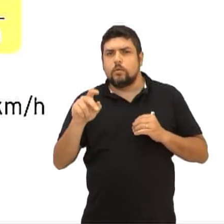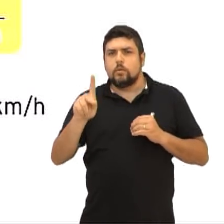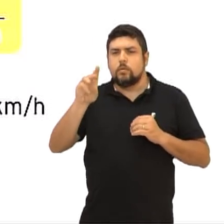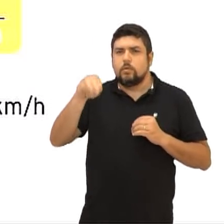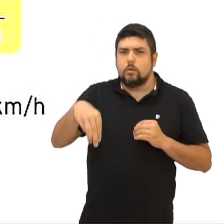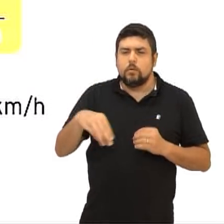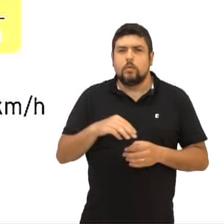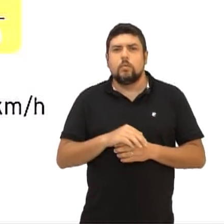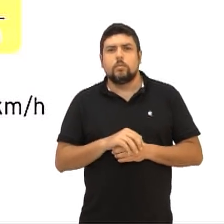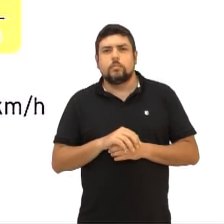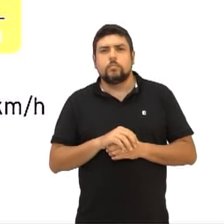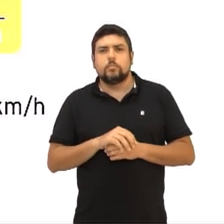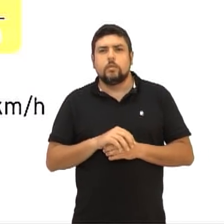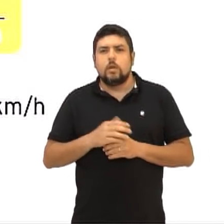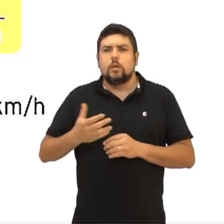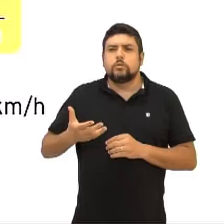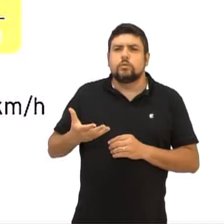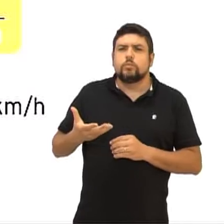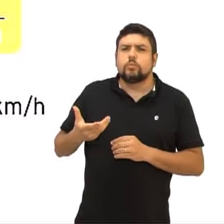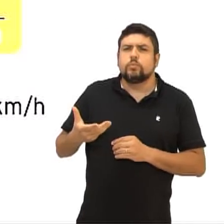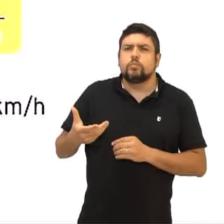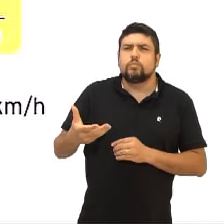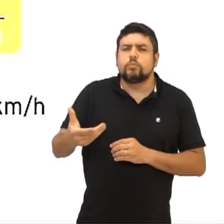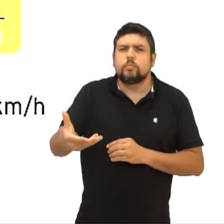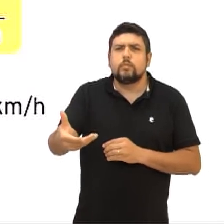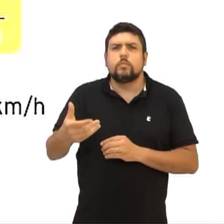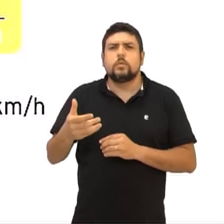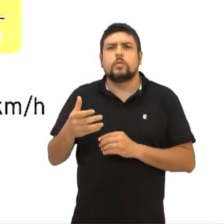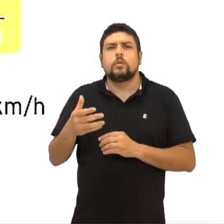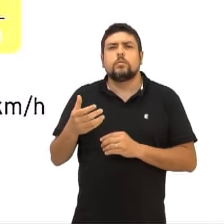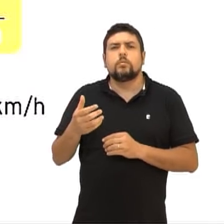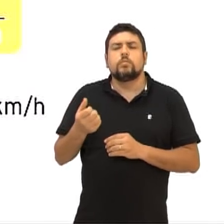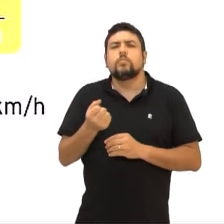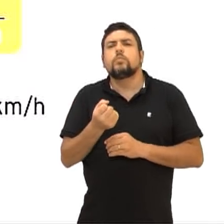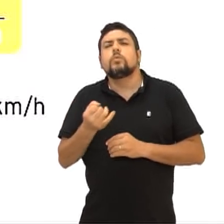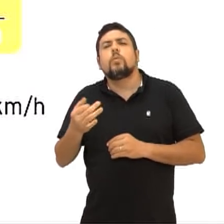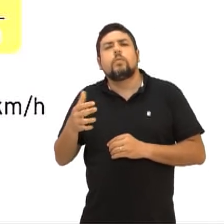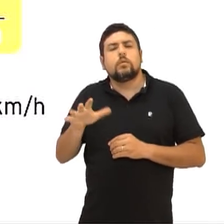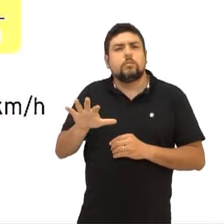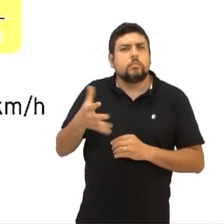quantos quilômetros o avião aonde estava João percorreu em 1 hora?